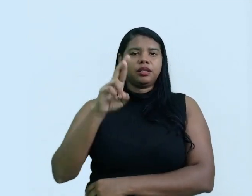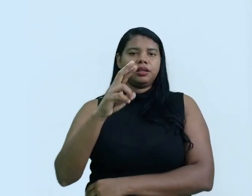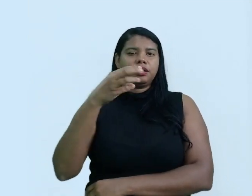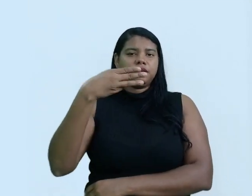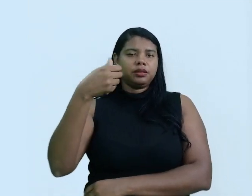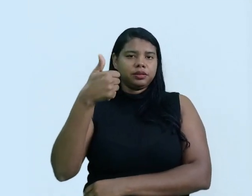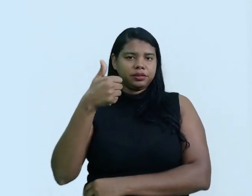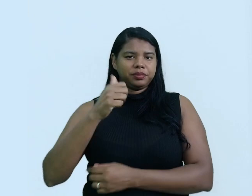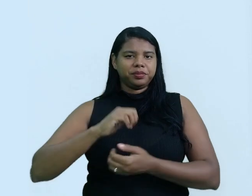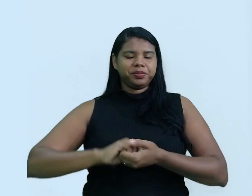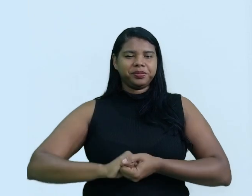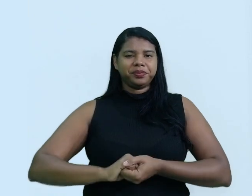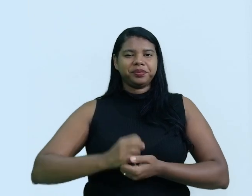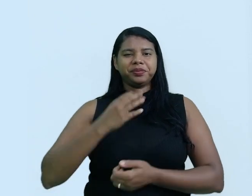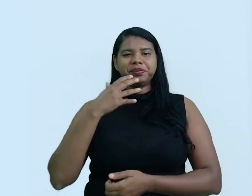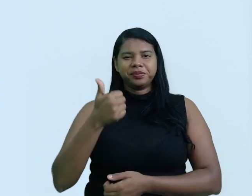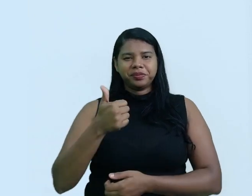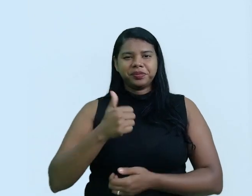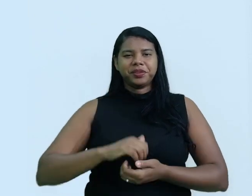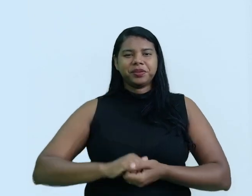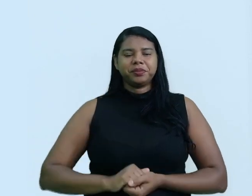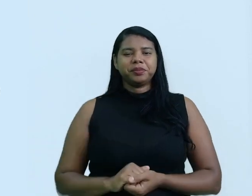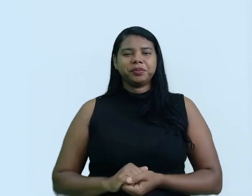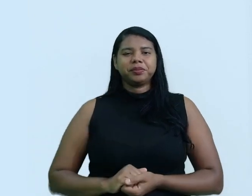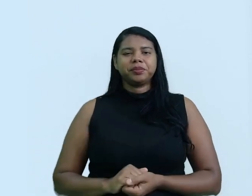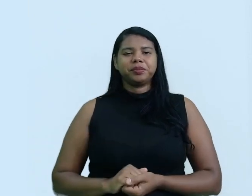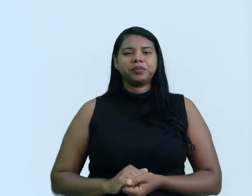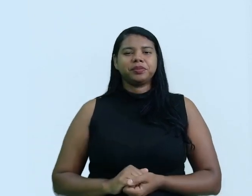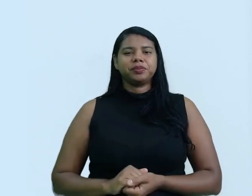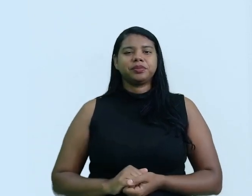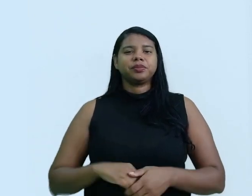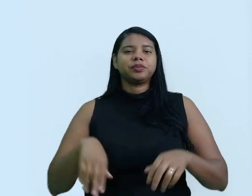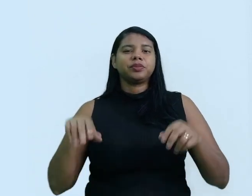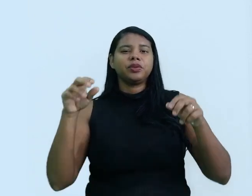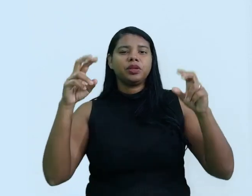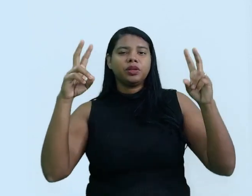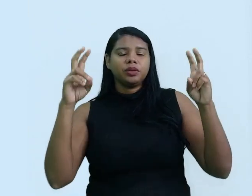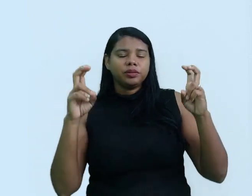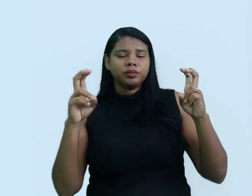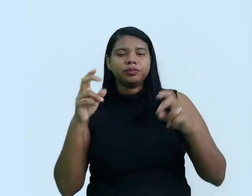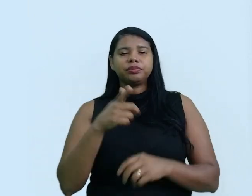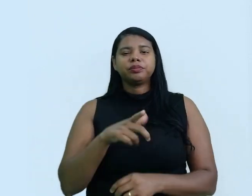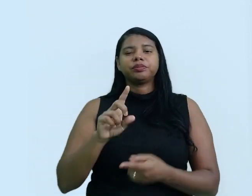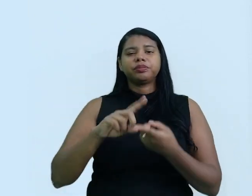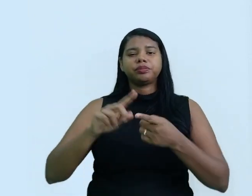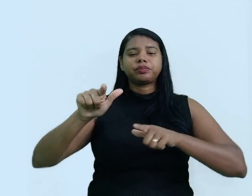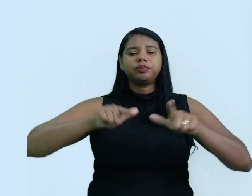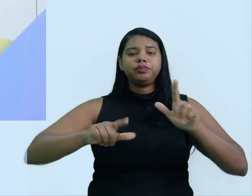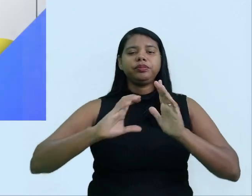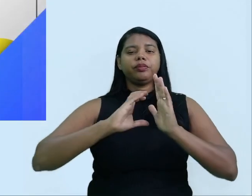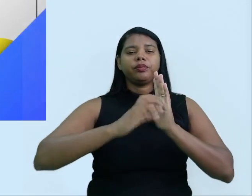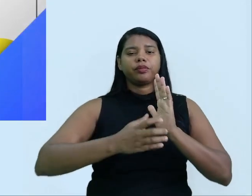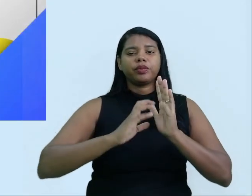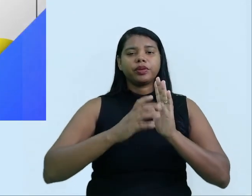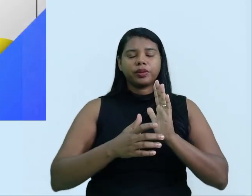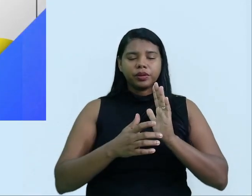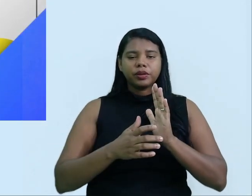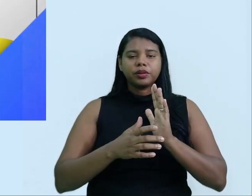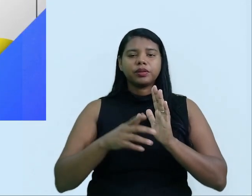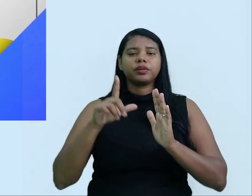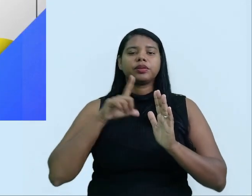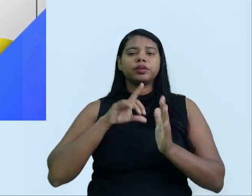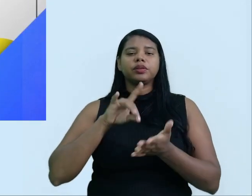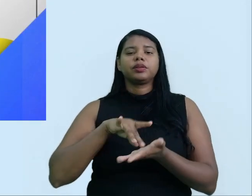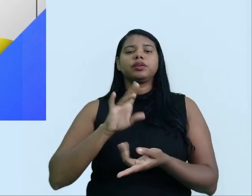tá bom? Então, um outro ponto que a gente pode observar é que o empregador que possua por